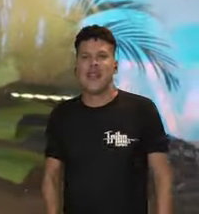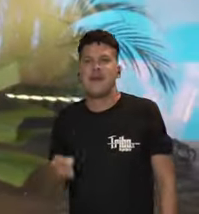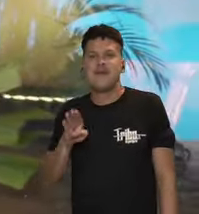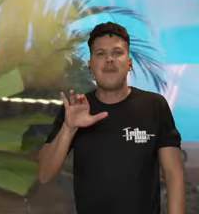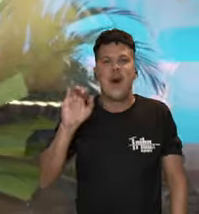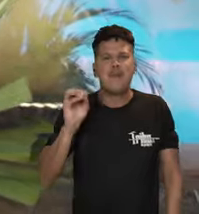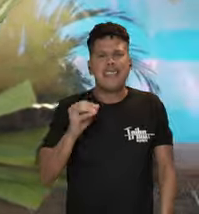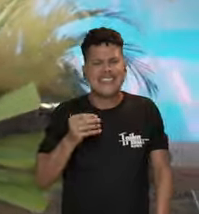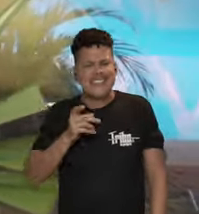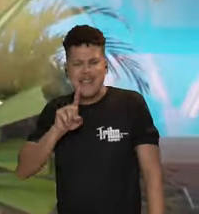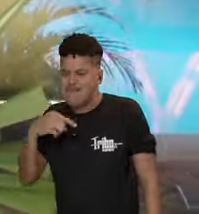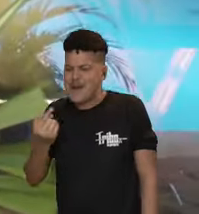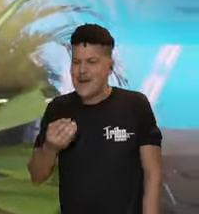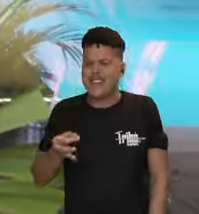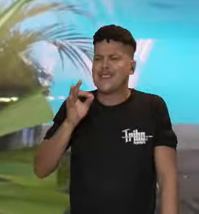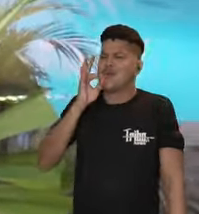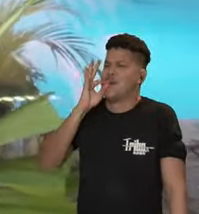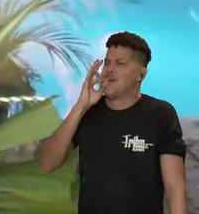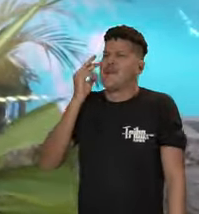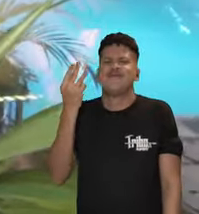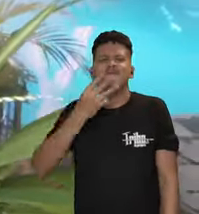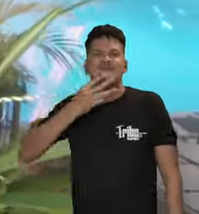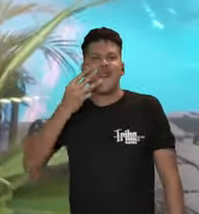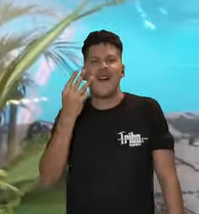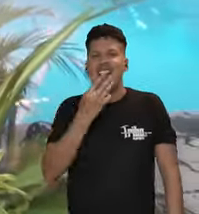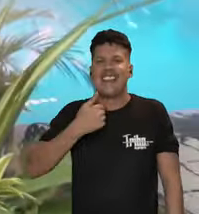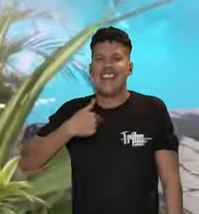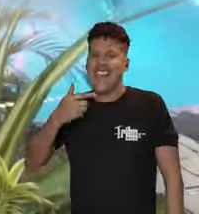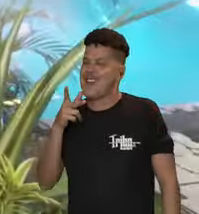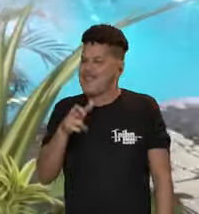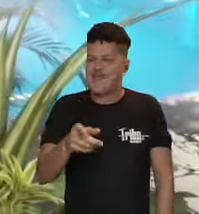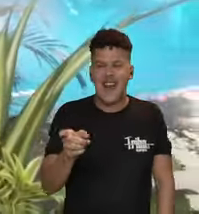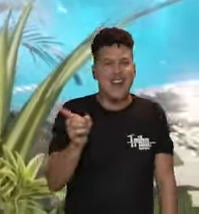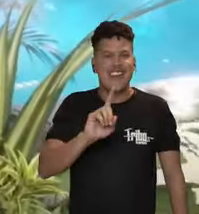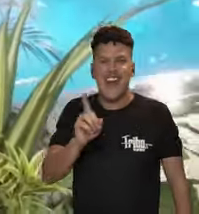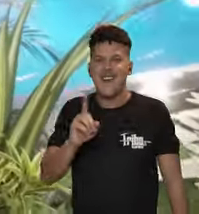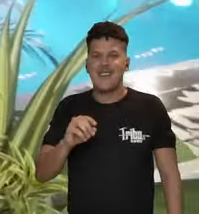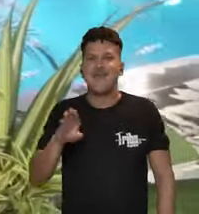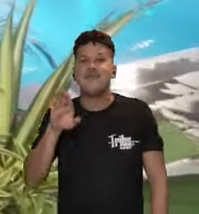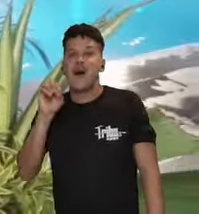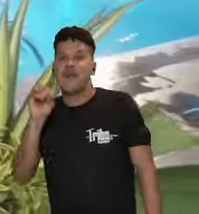Depois do primeiro beck não sou mais o mesmo.